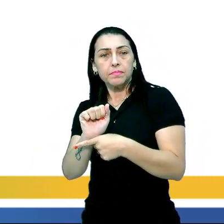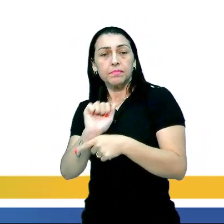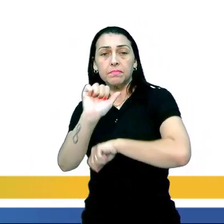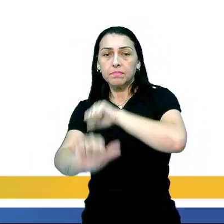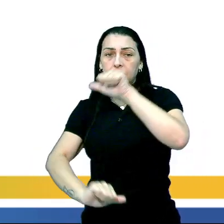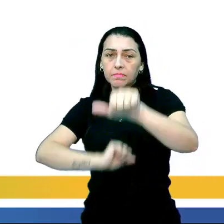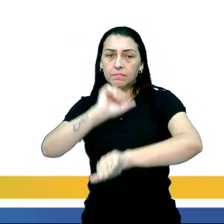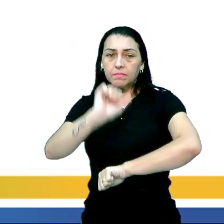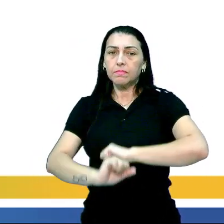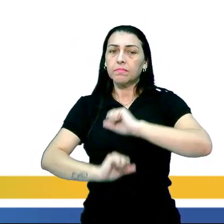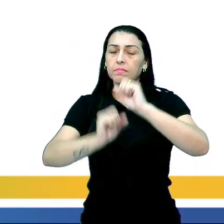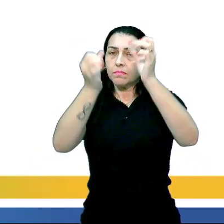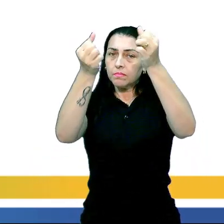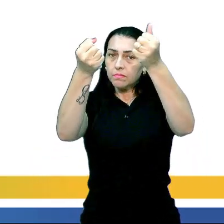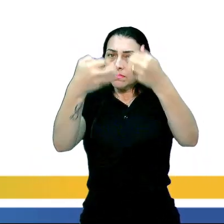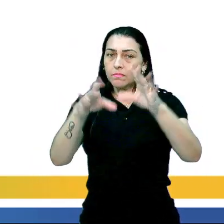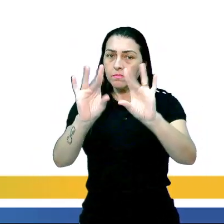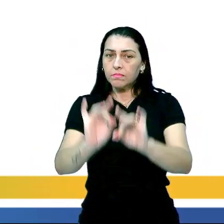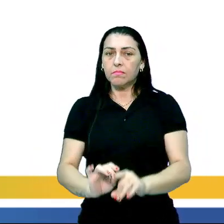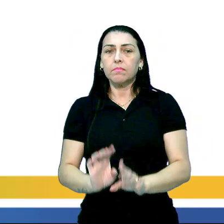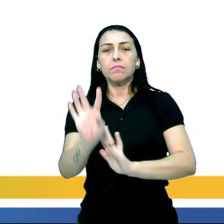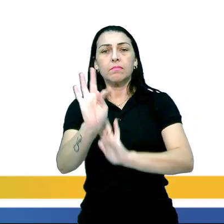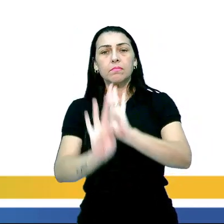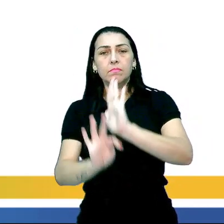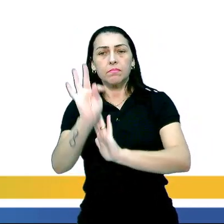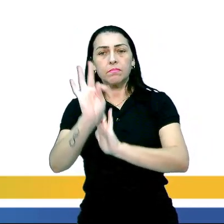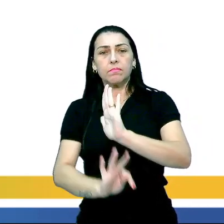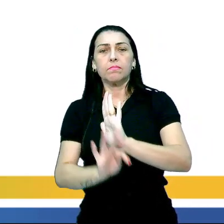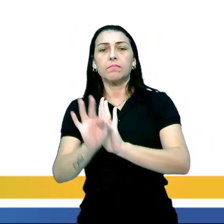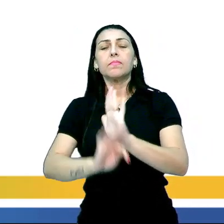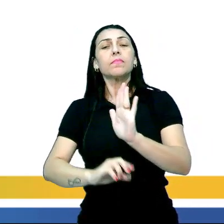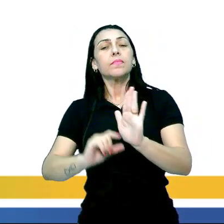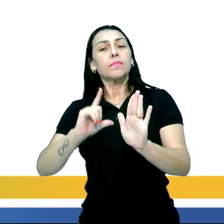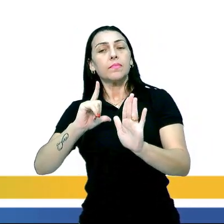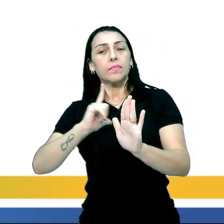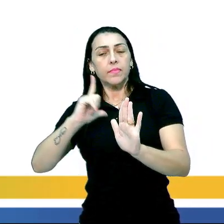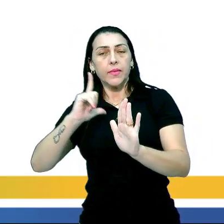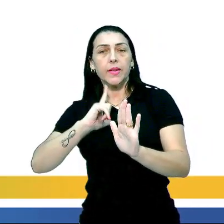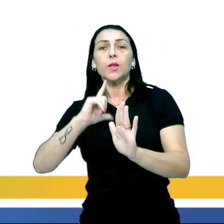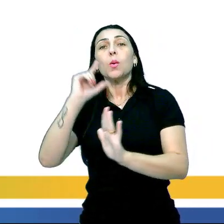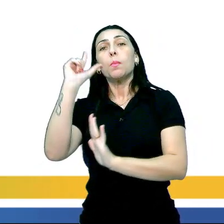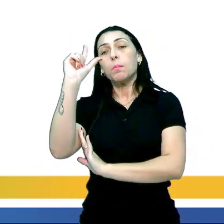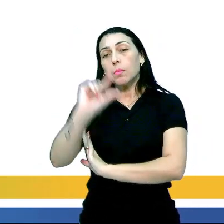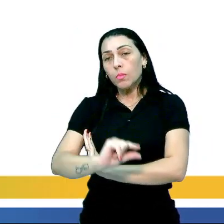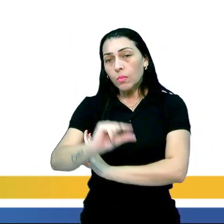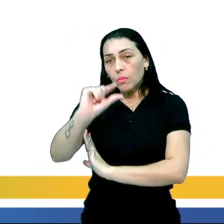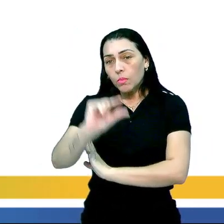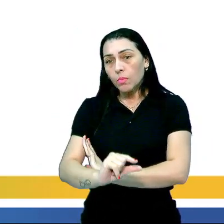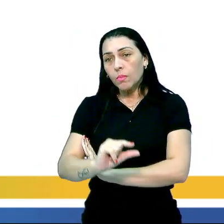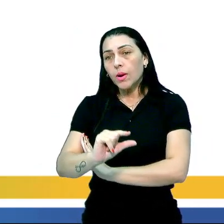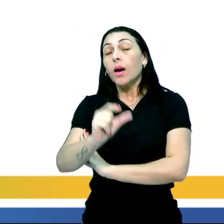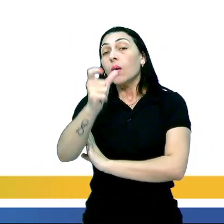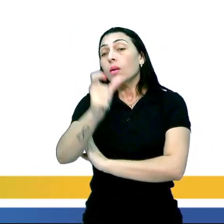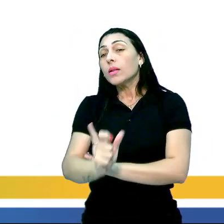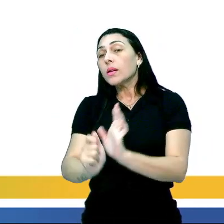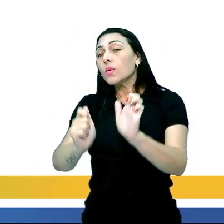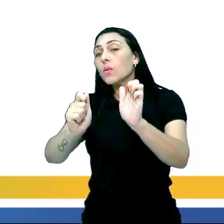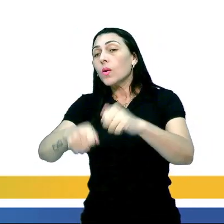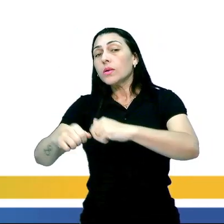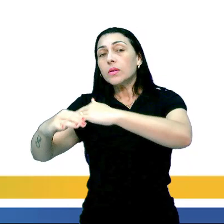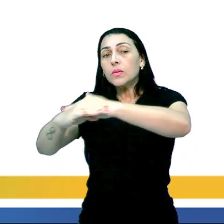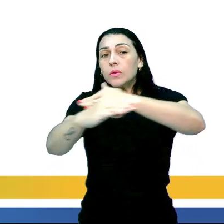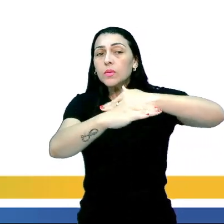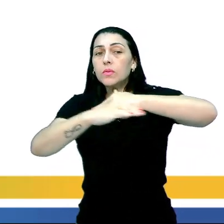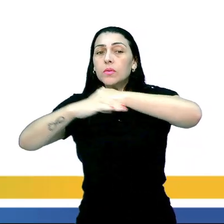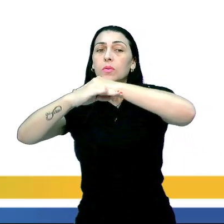A transformação descrita no texto tem sido insuficiente para o estabelecimento